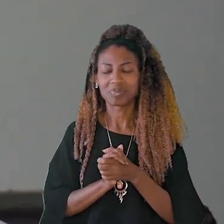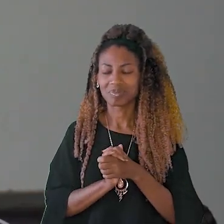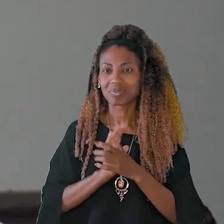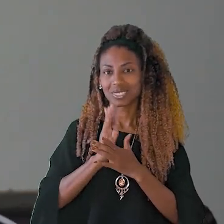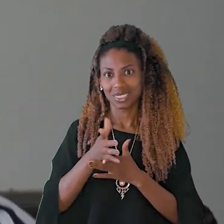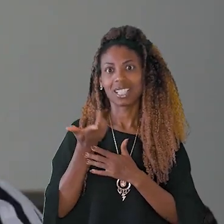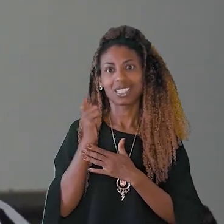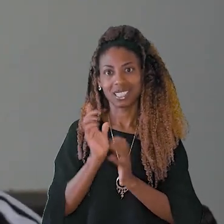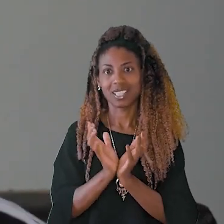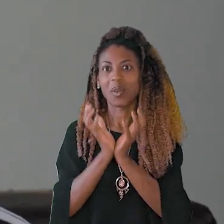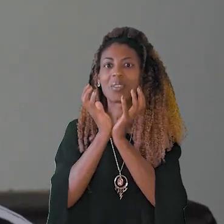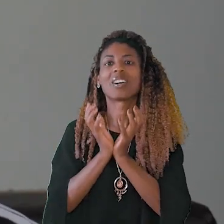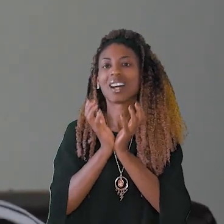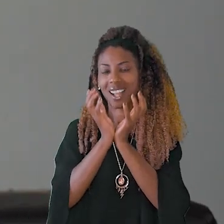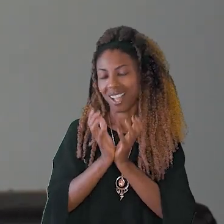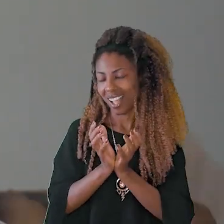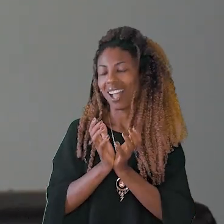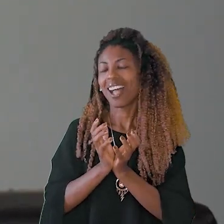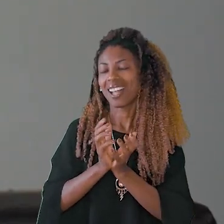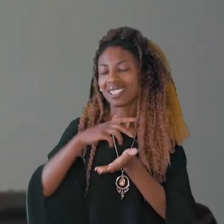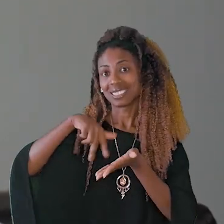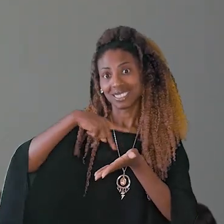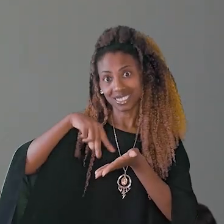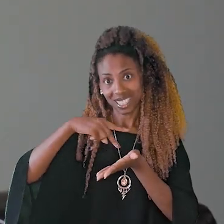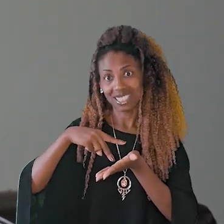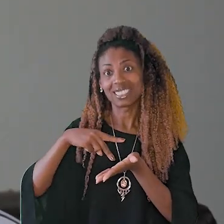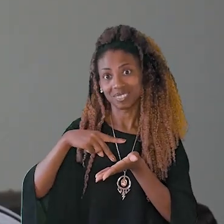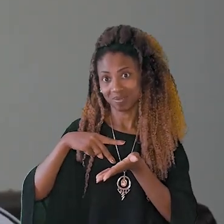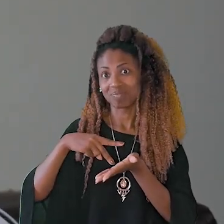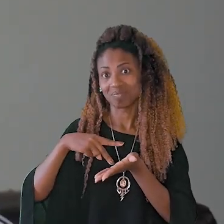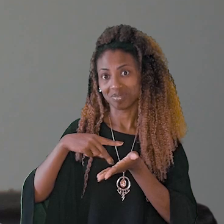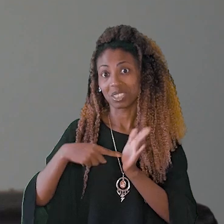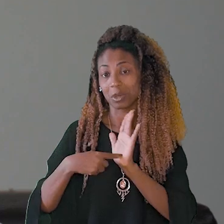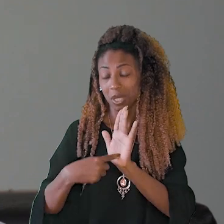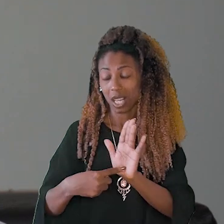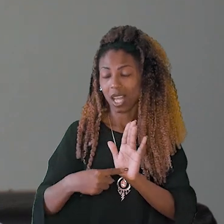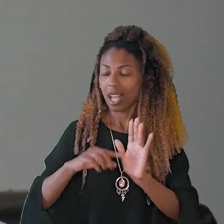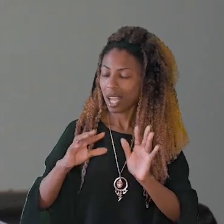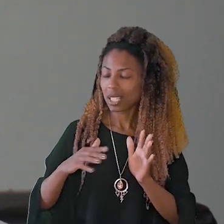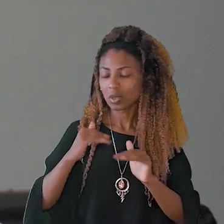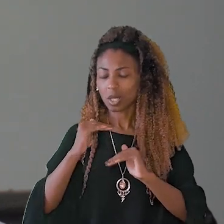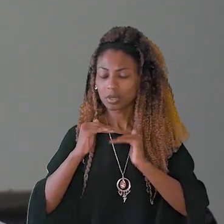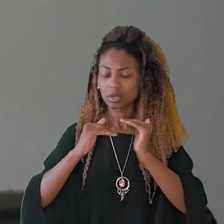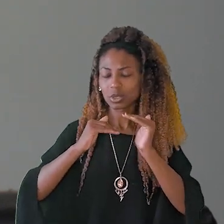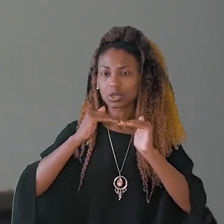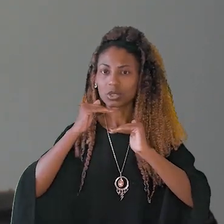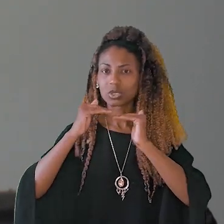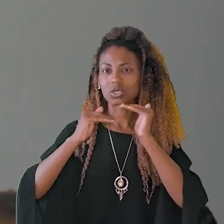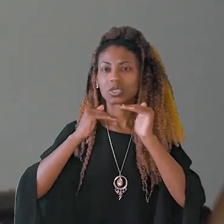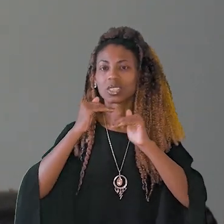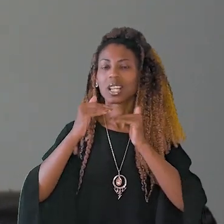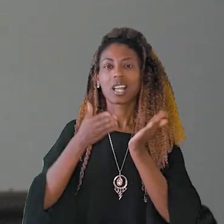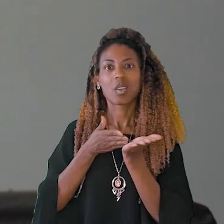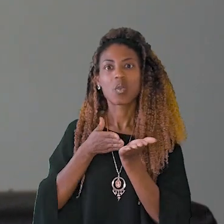enfim. Né, eu já ganhei também, dançarina na Revelação. E tudo começou a fluir, né? E a partir disso tudo começou a